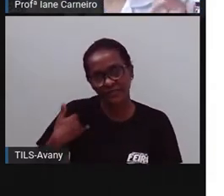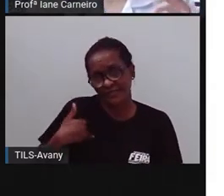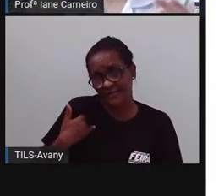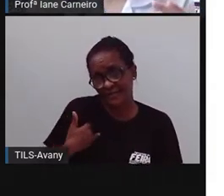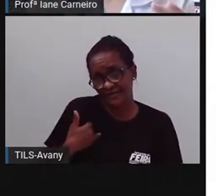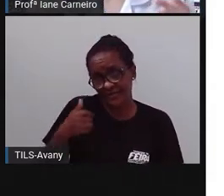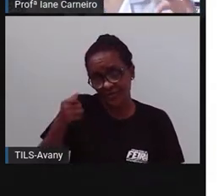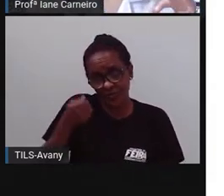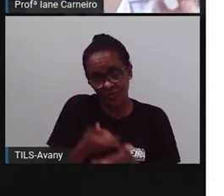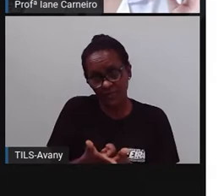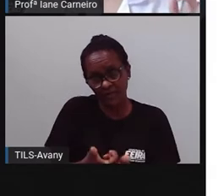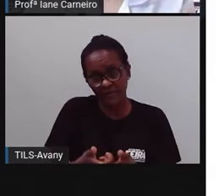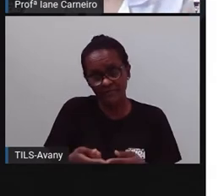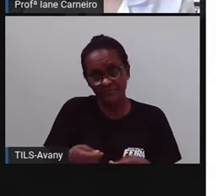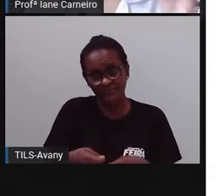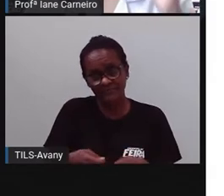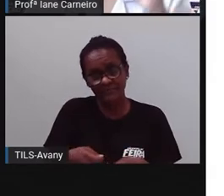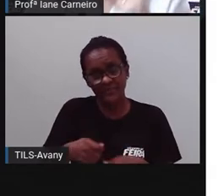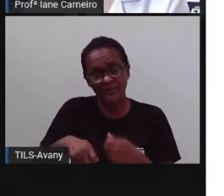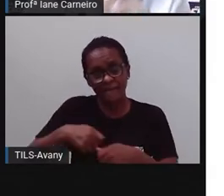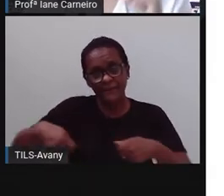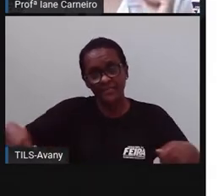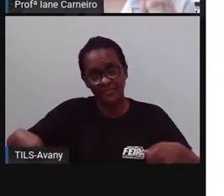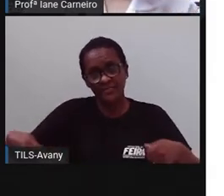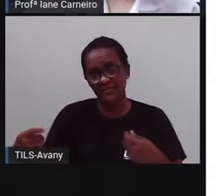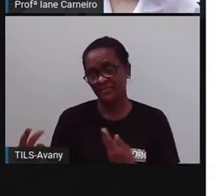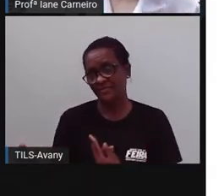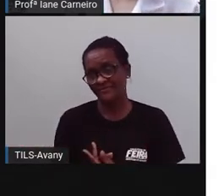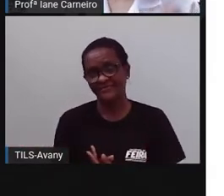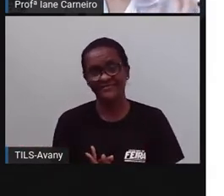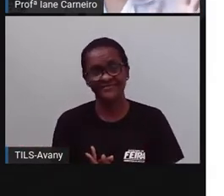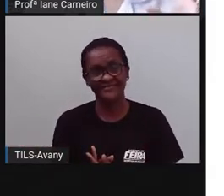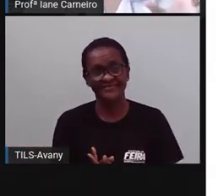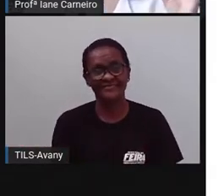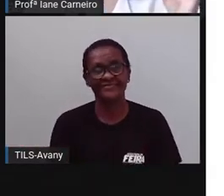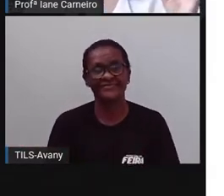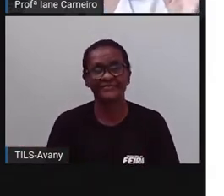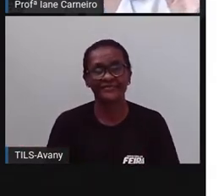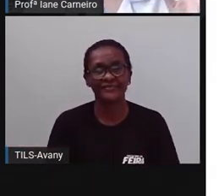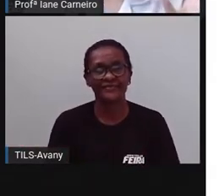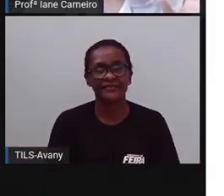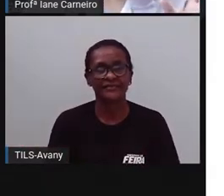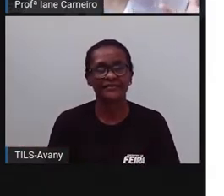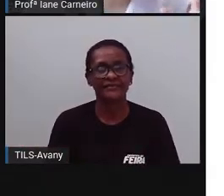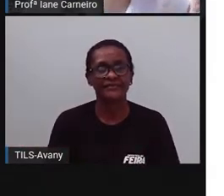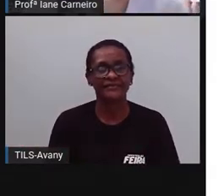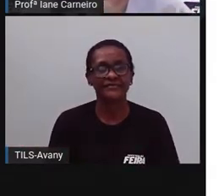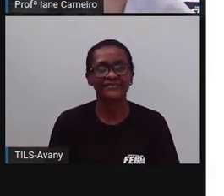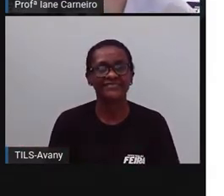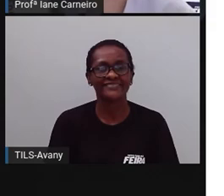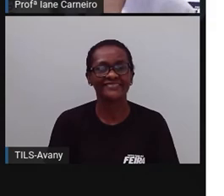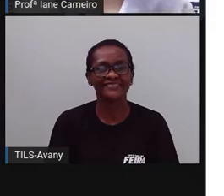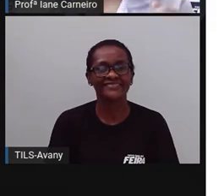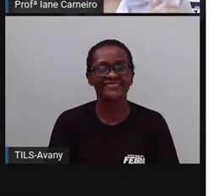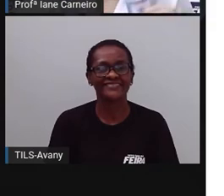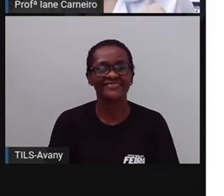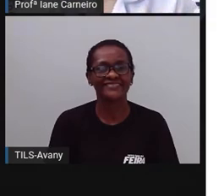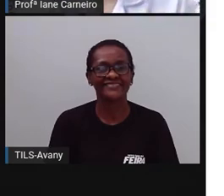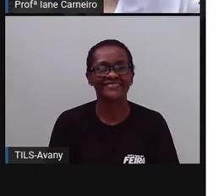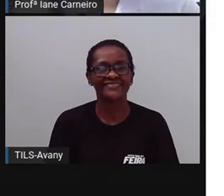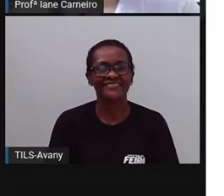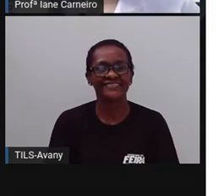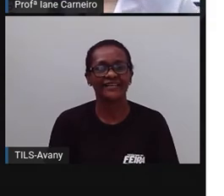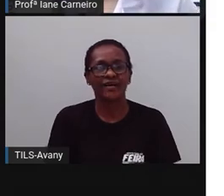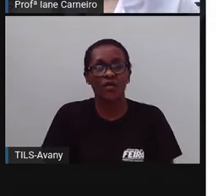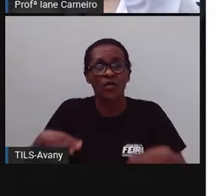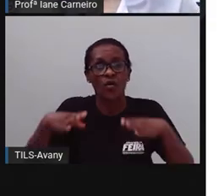aí aqui continuando ó Buffet Villa parte né pare pare pare a prova no inglês